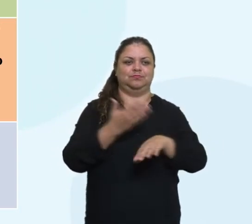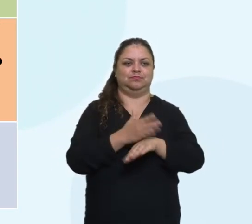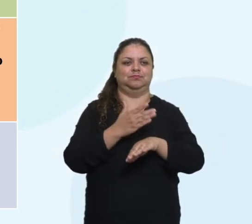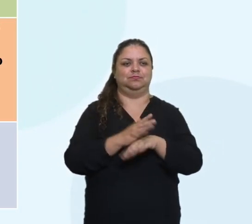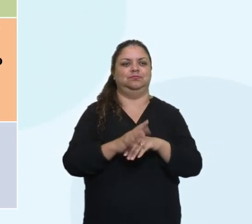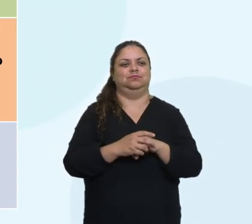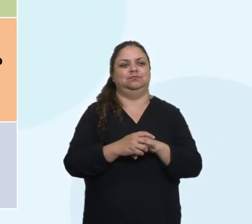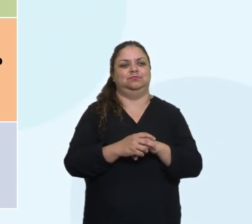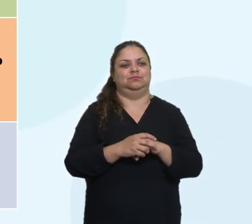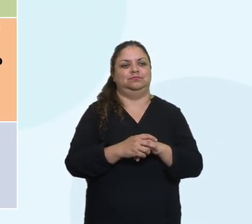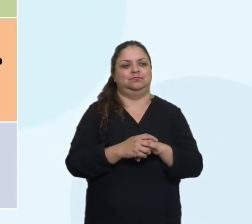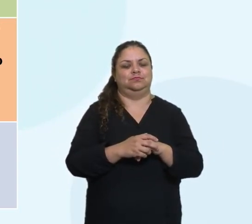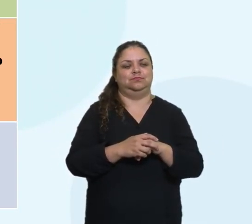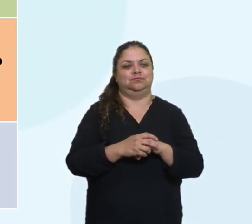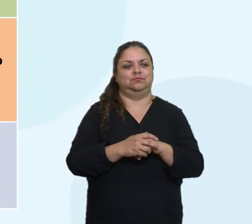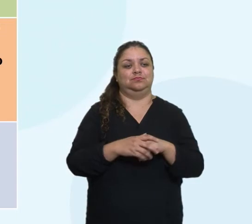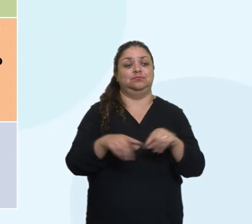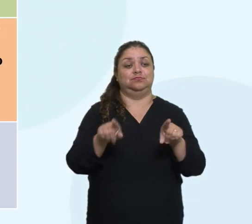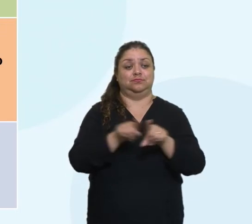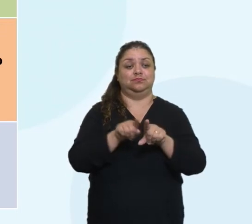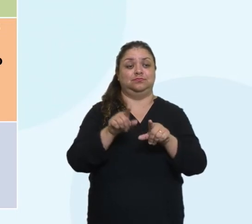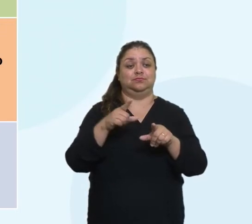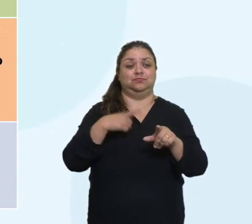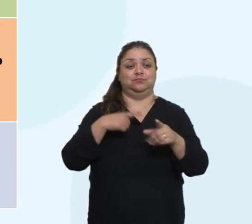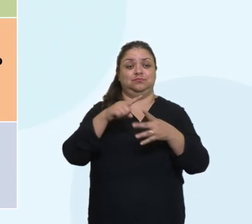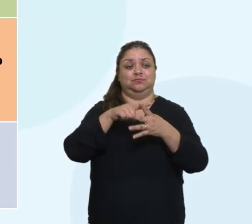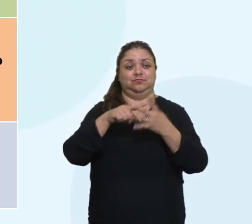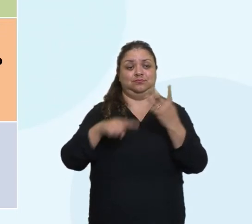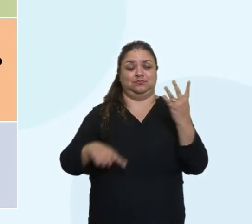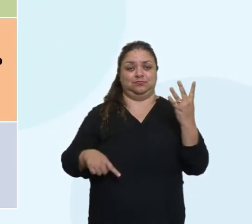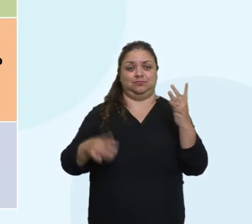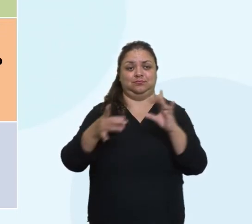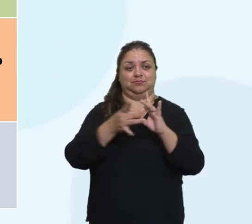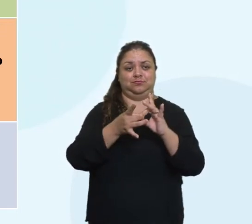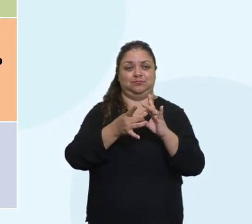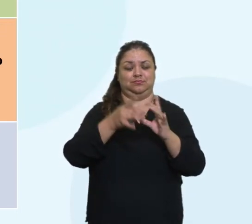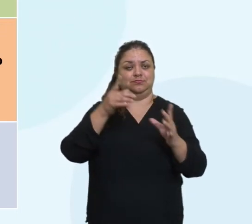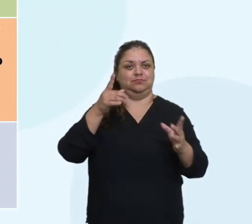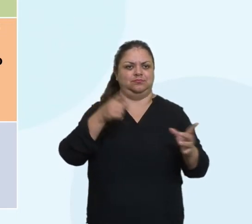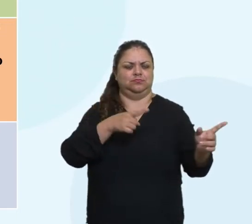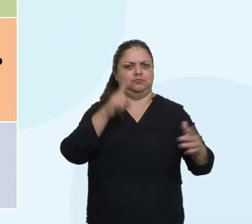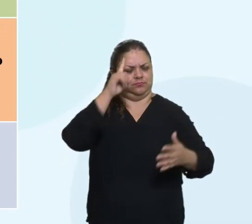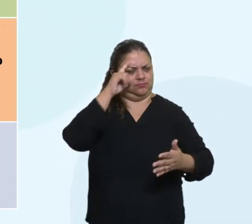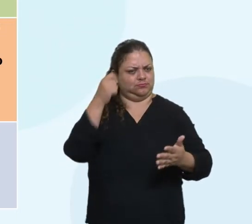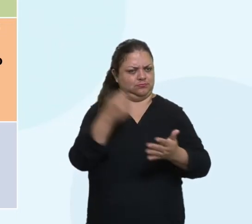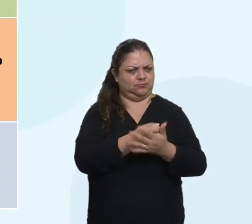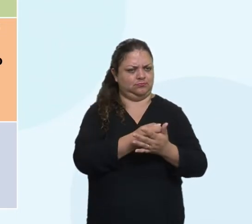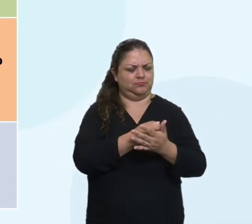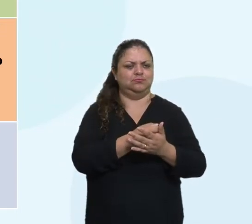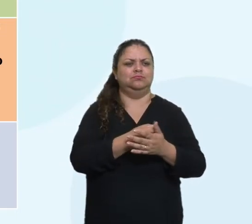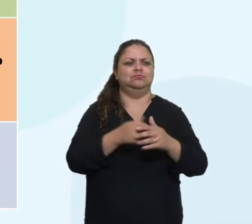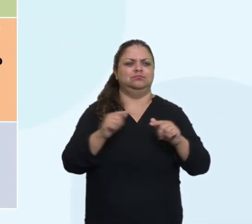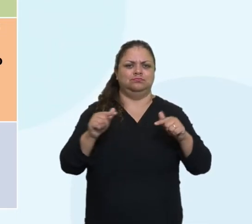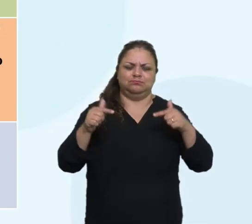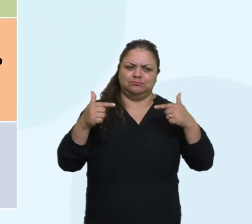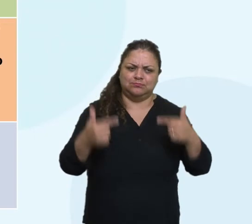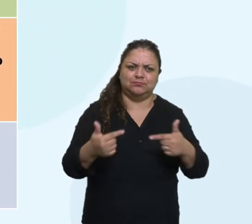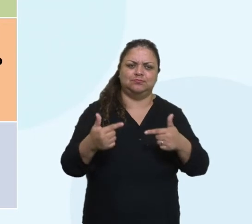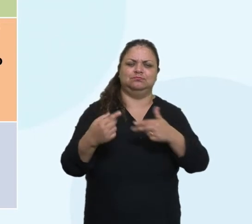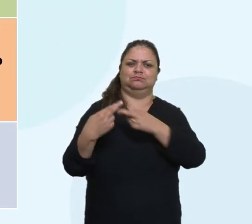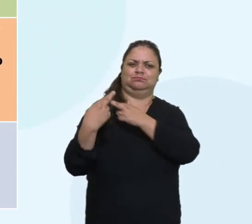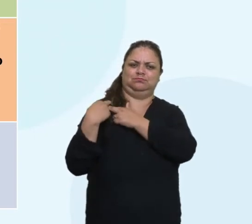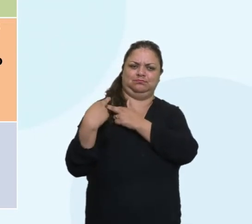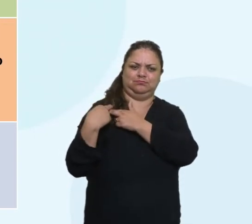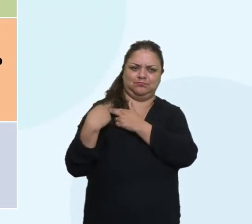competência ela engloba é quatro outras competências né a determinação a organização a responsabilidade a persistência e o